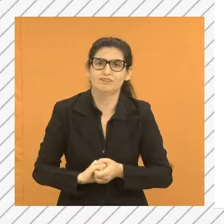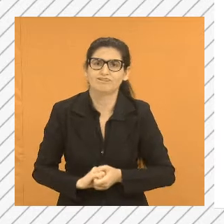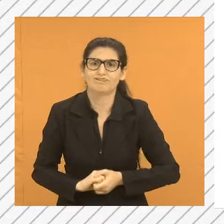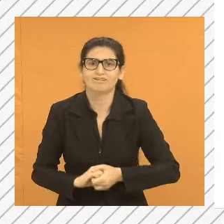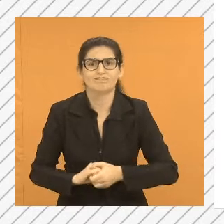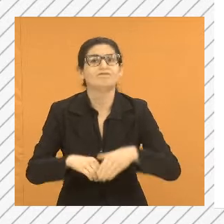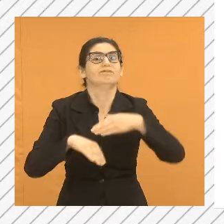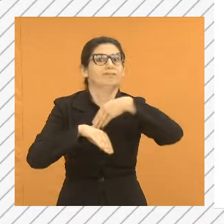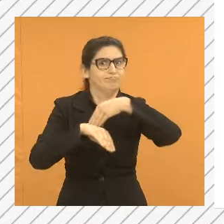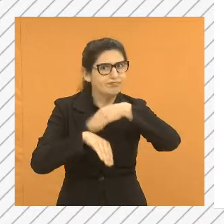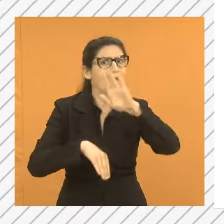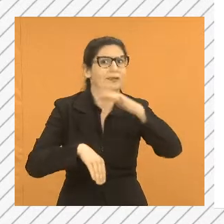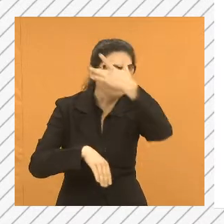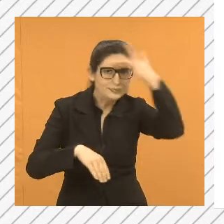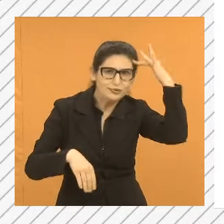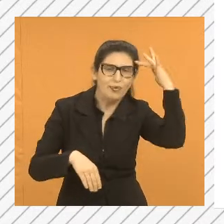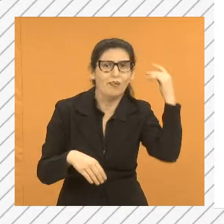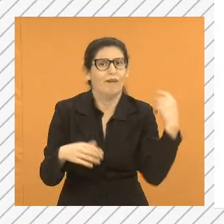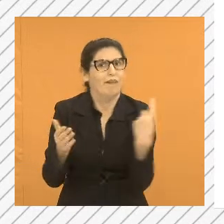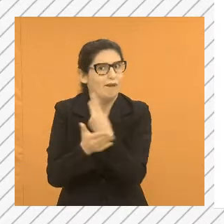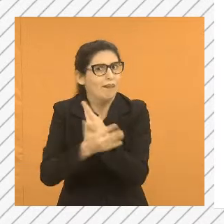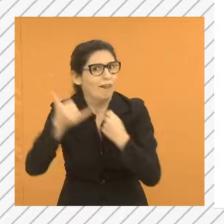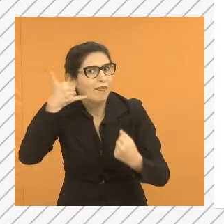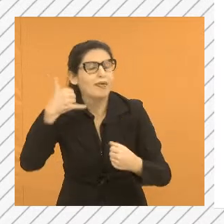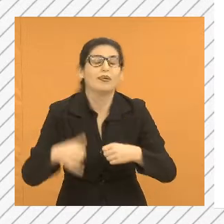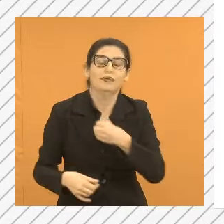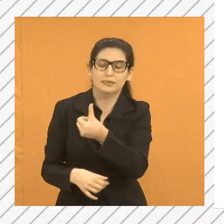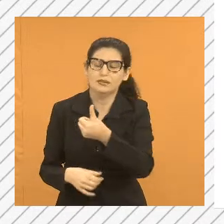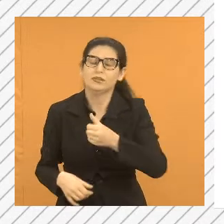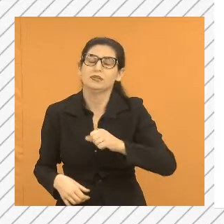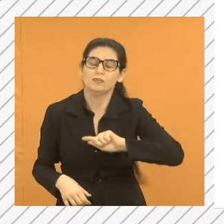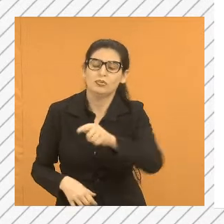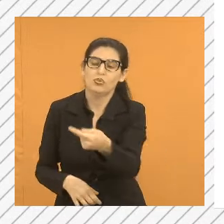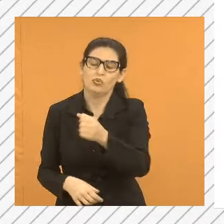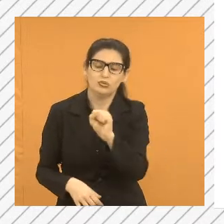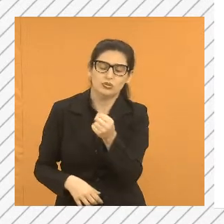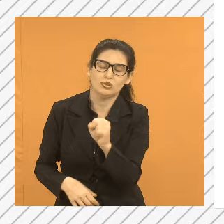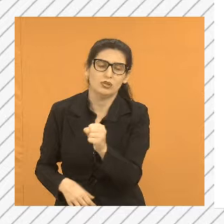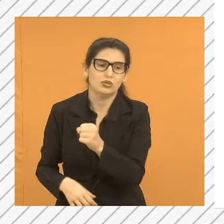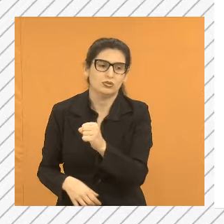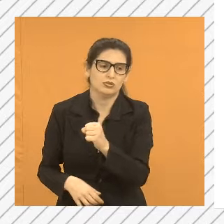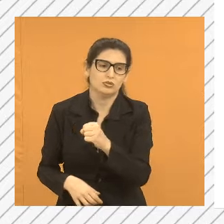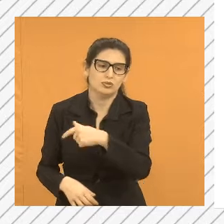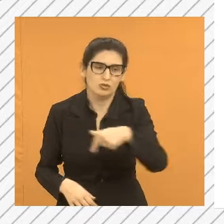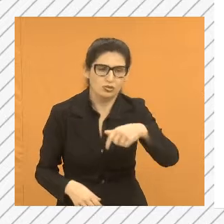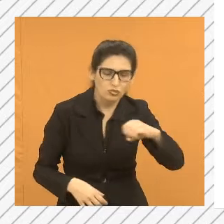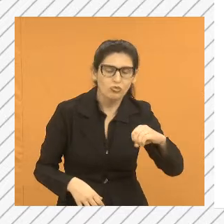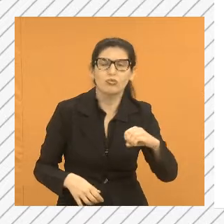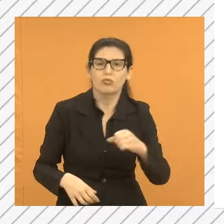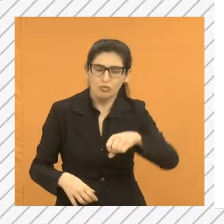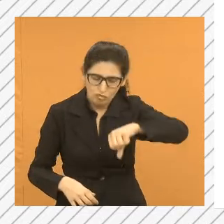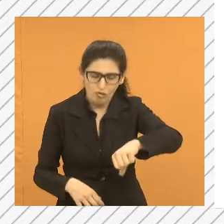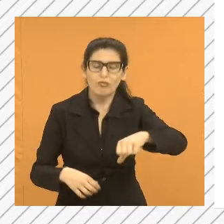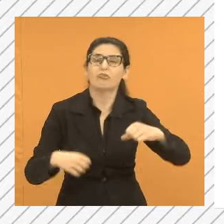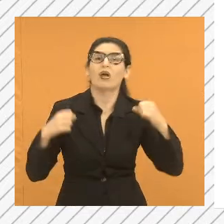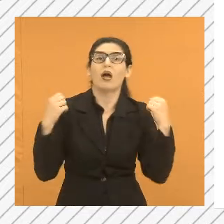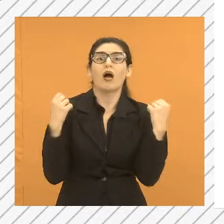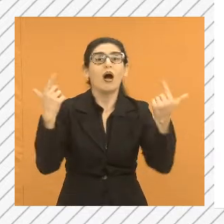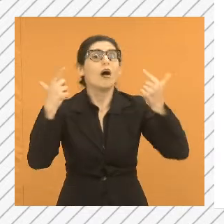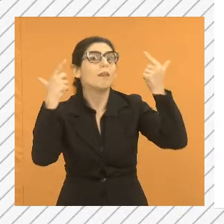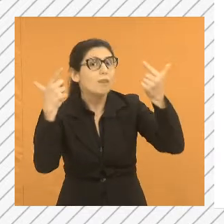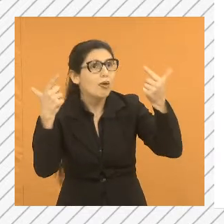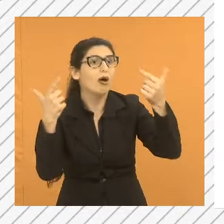quadrimestre em relação ao ano passado, de 6.879, apesar de todas as campanhas que são feitas